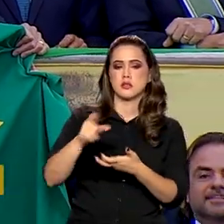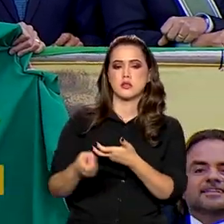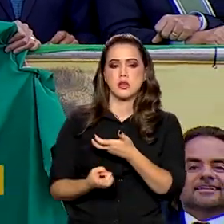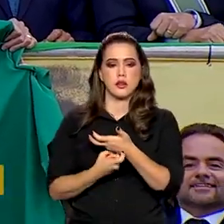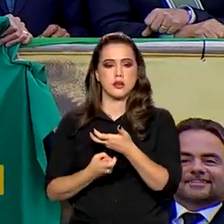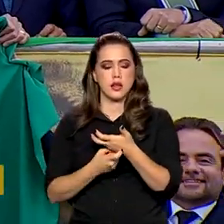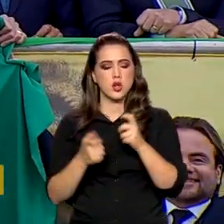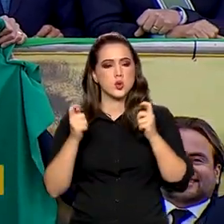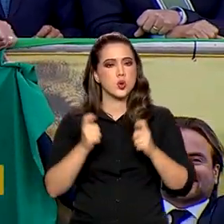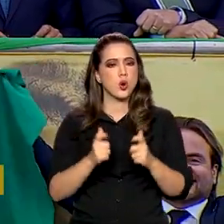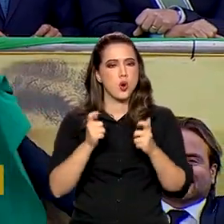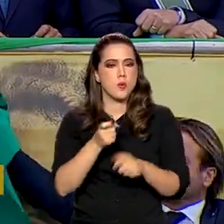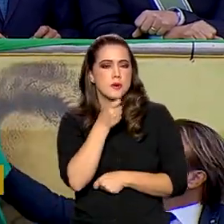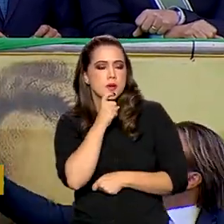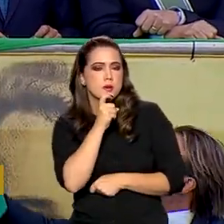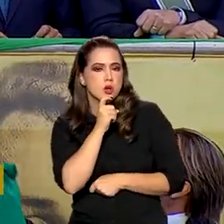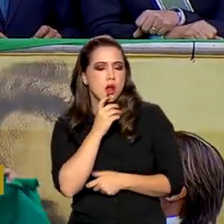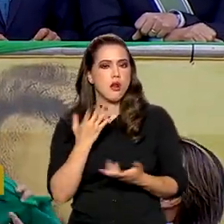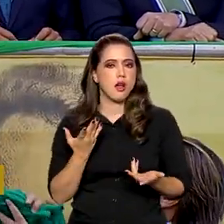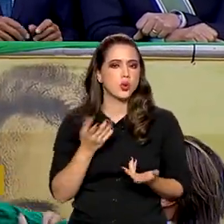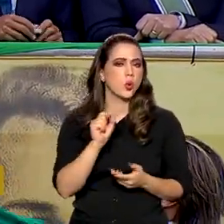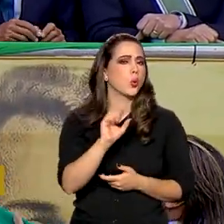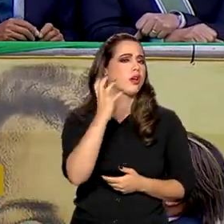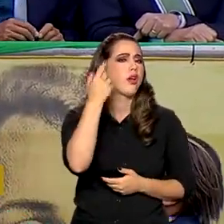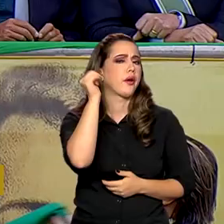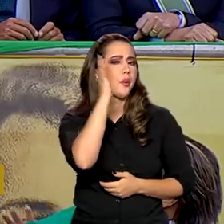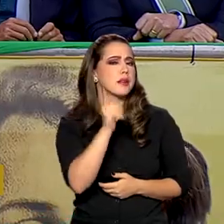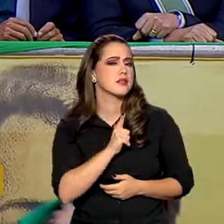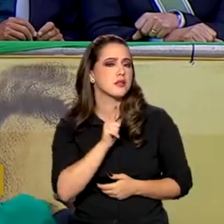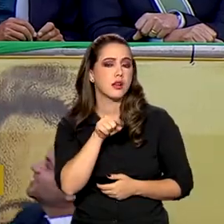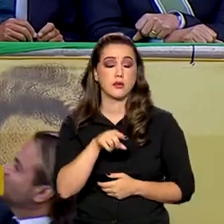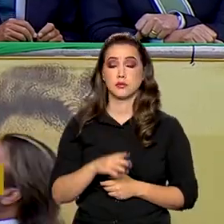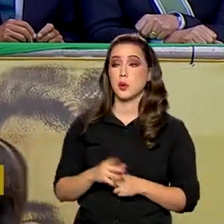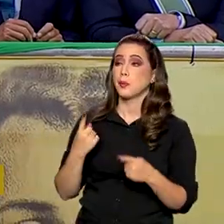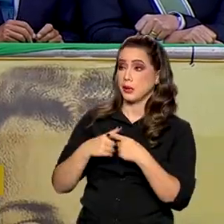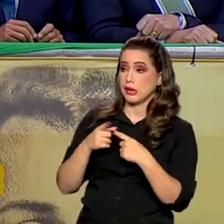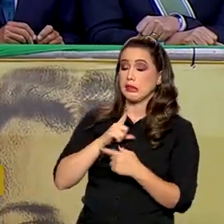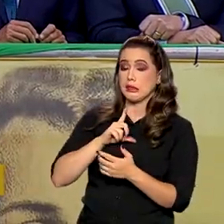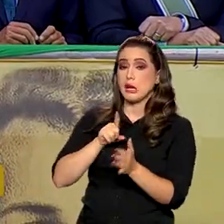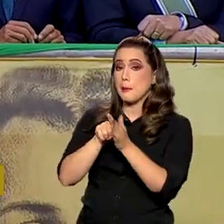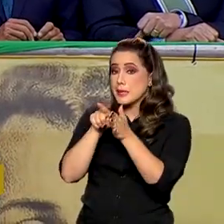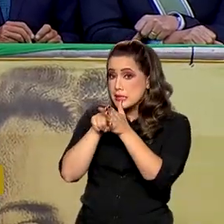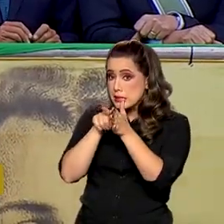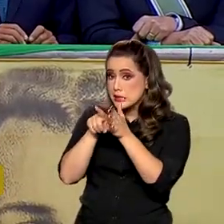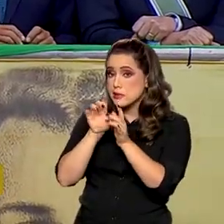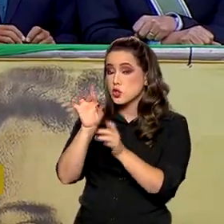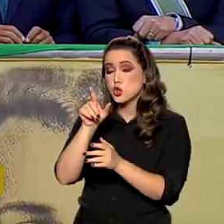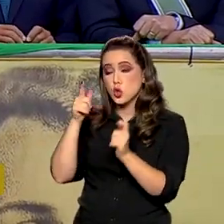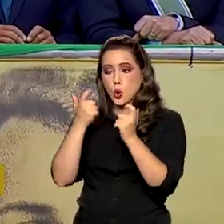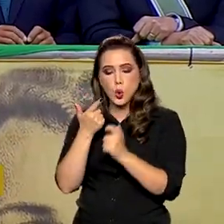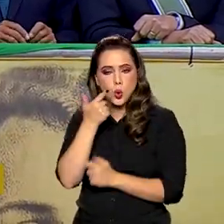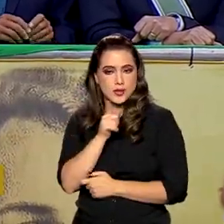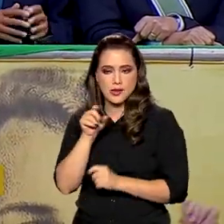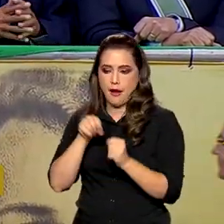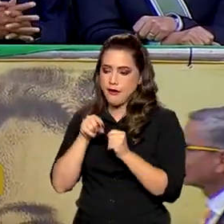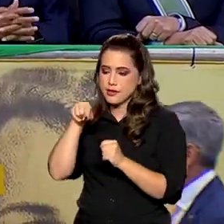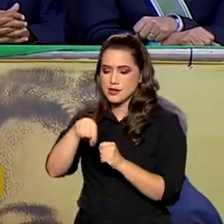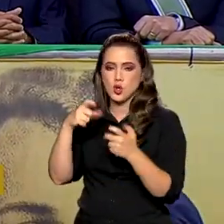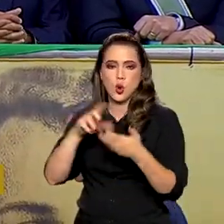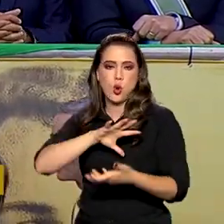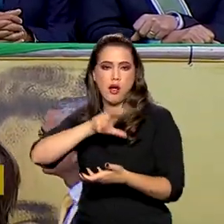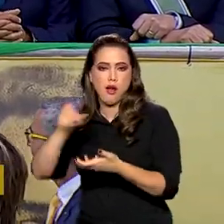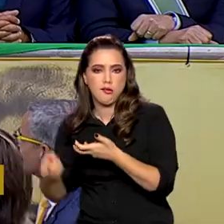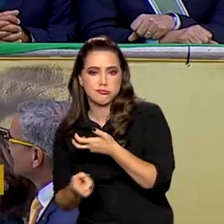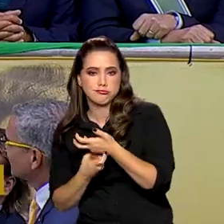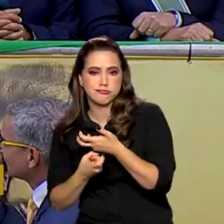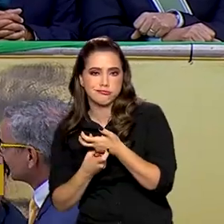pesquisa? Tem pesquisa que só é feita lá e que depois pode ser replicada para o mundo inteiro. É por aí mesmo? Exatamente. O